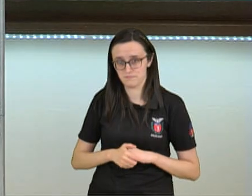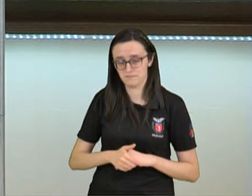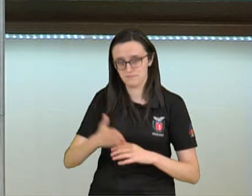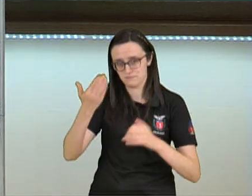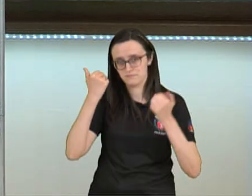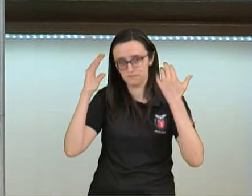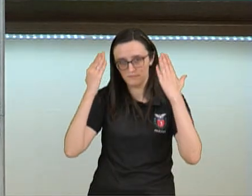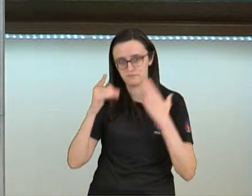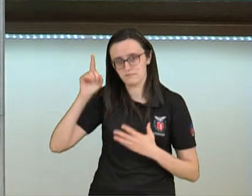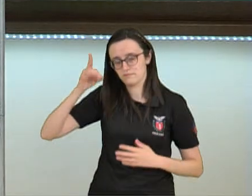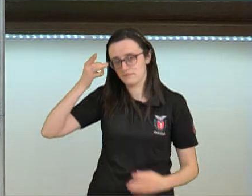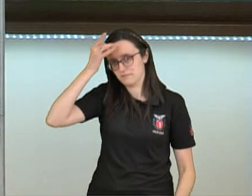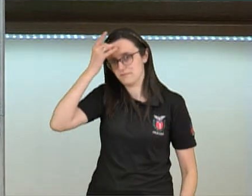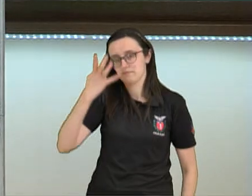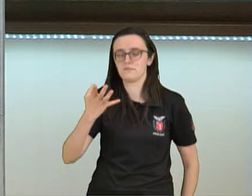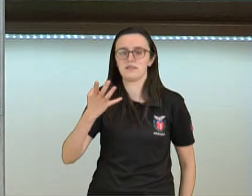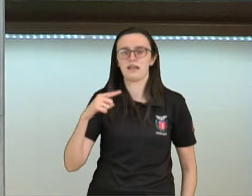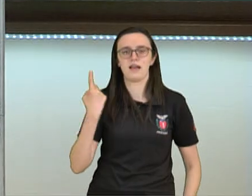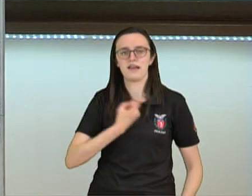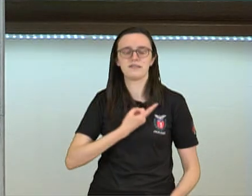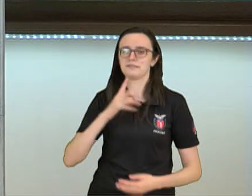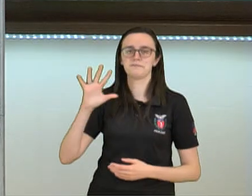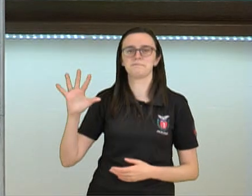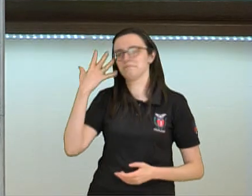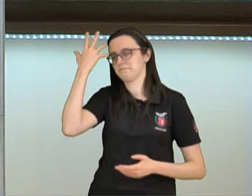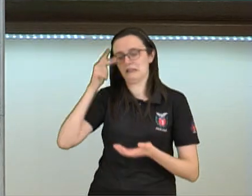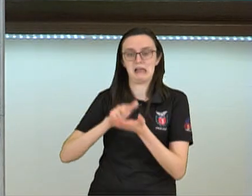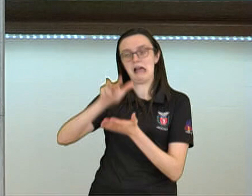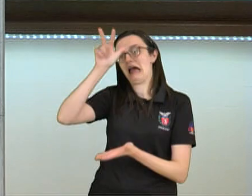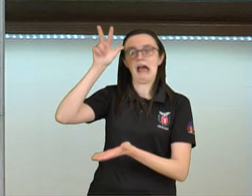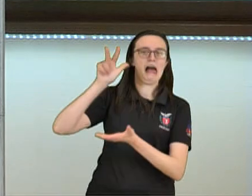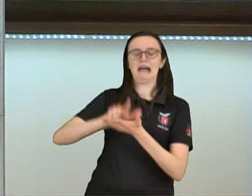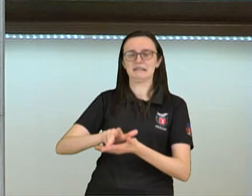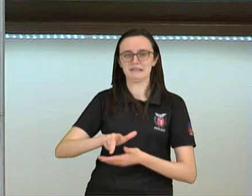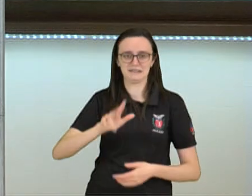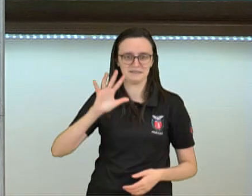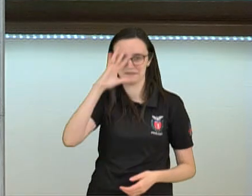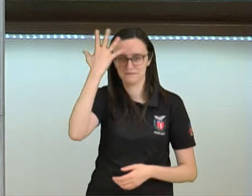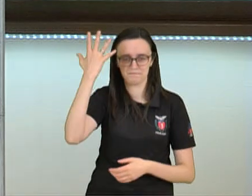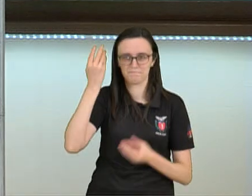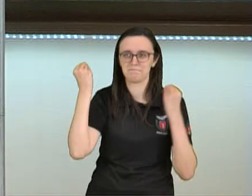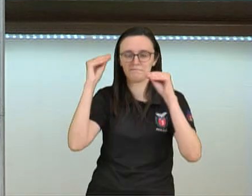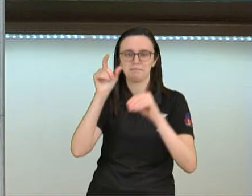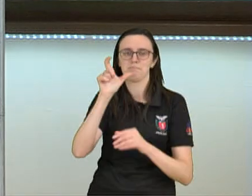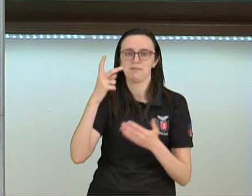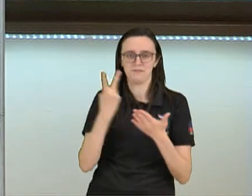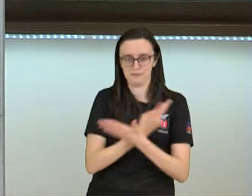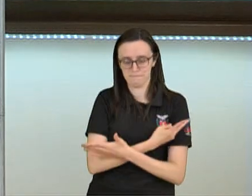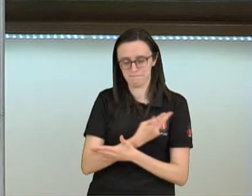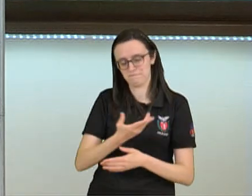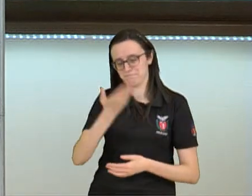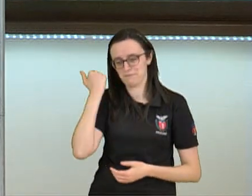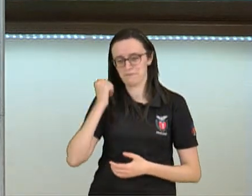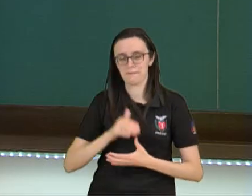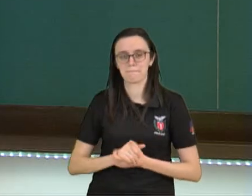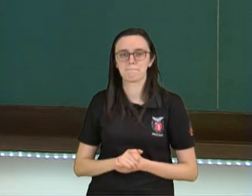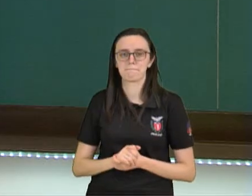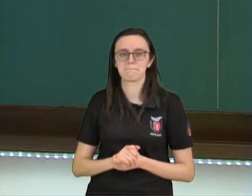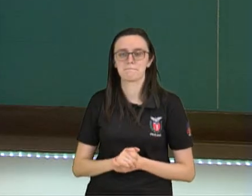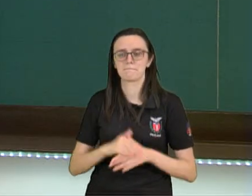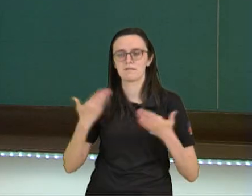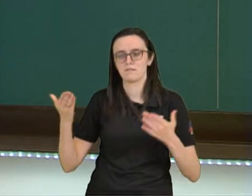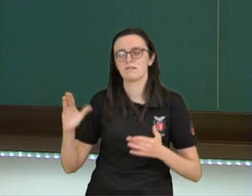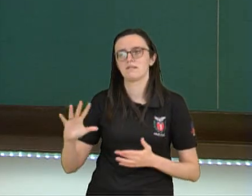Vamos analisar, porque é muito fácil a gente, né, escorregar e ter um deslize e acabar completando com a palavra errada. Vamos lá, então.